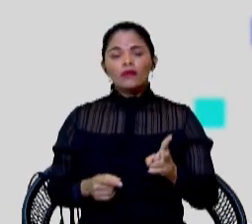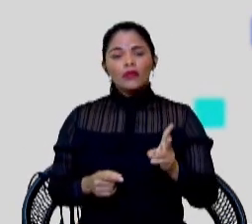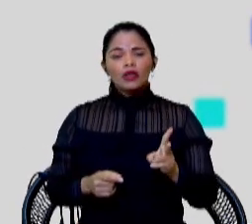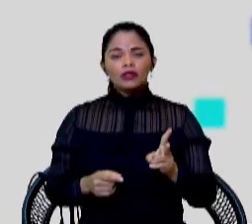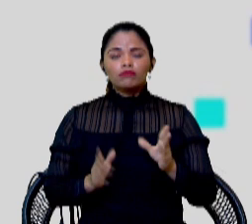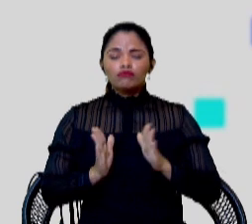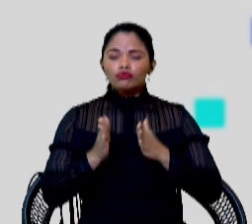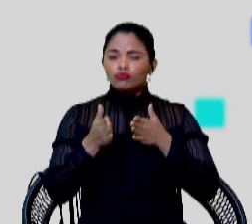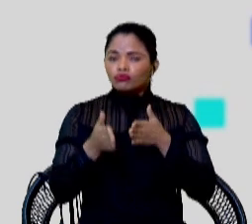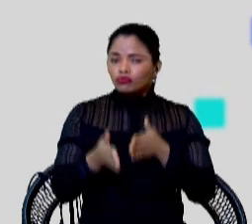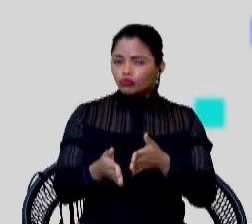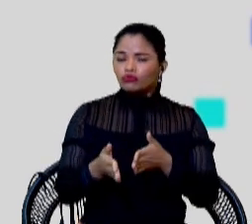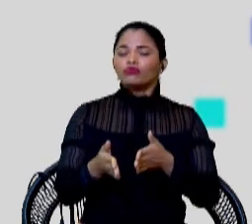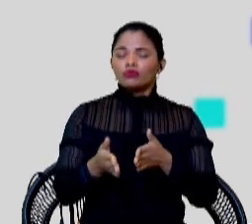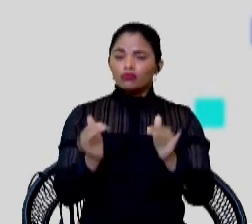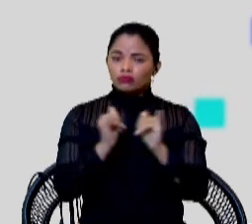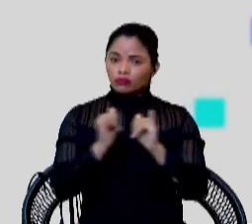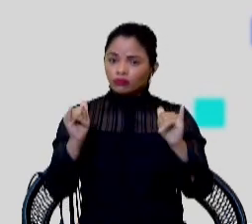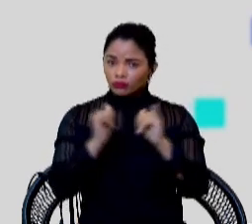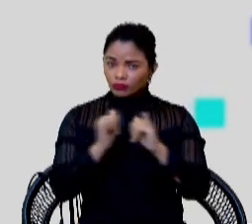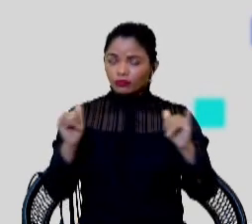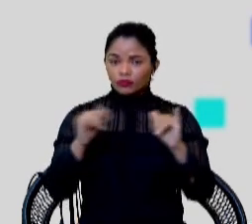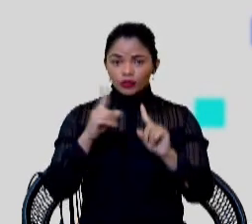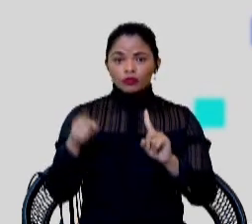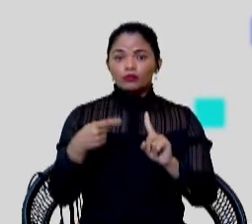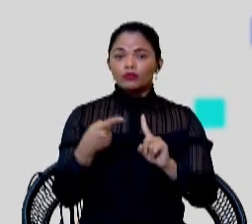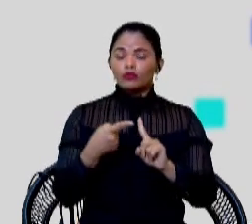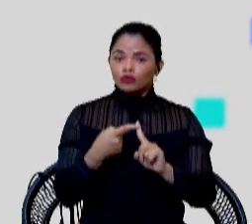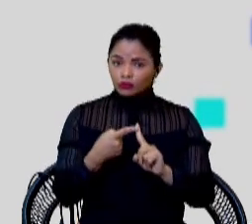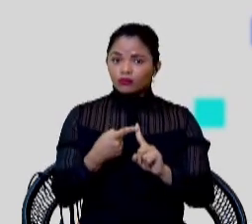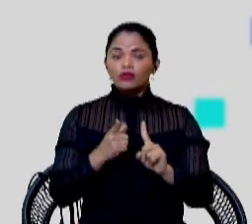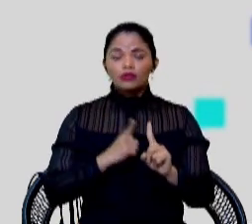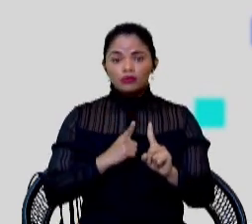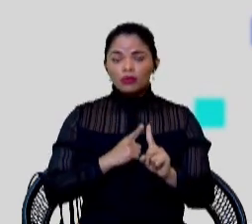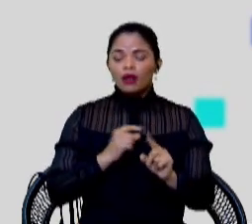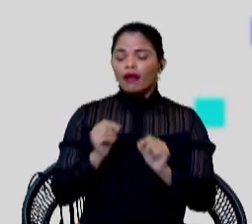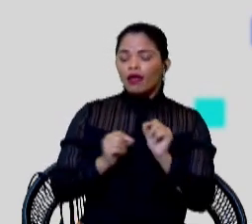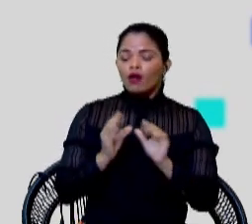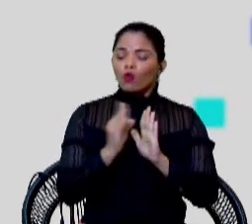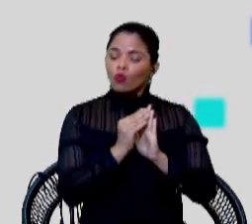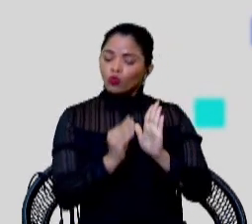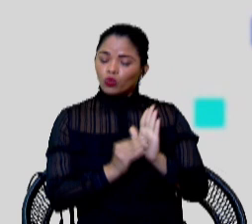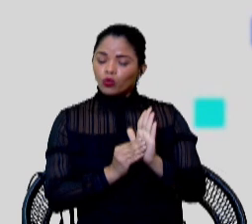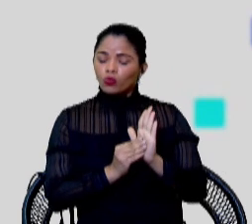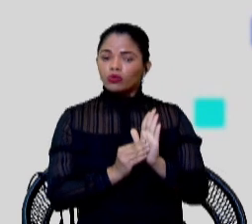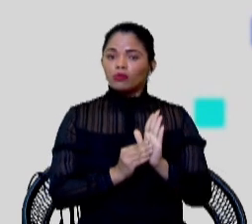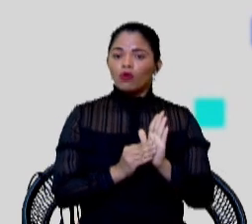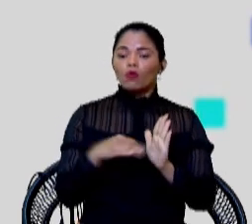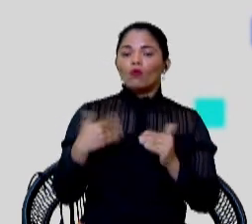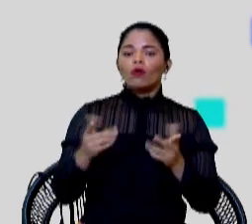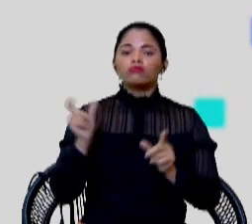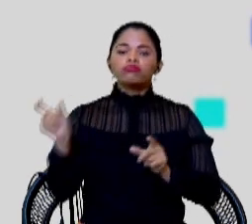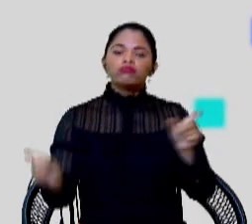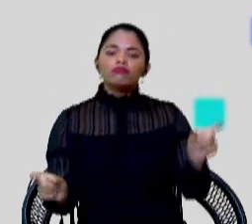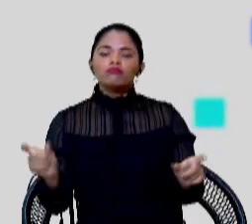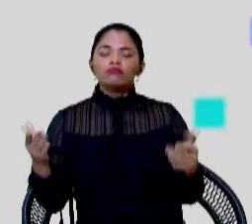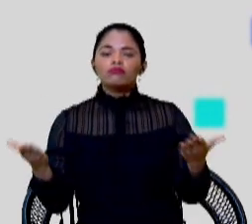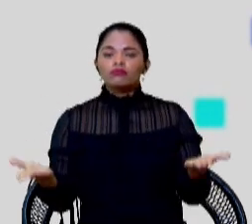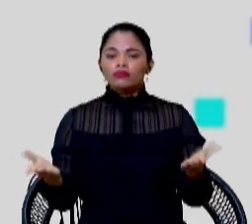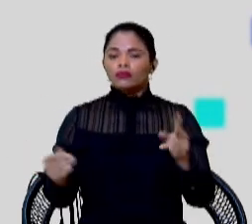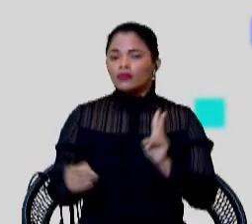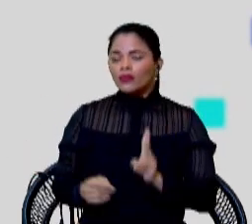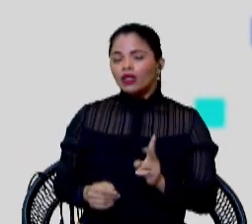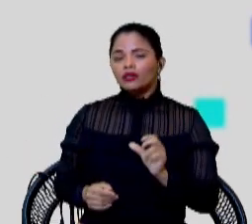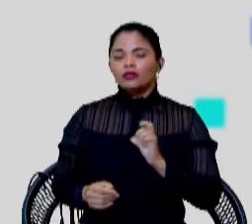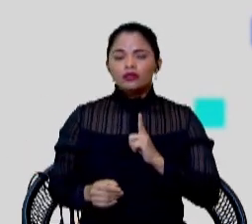a mesma segmentação dentro da campanha, o objetivo que vai definir para quem que o conteúdo vai ser exposto, tá? Então, mesmo